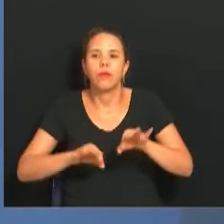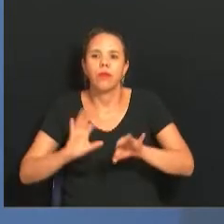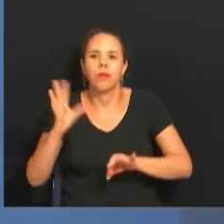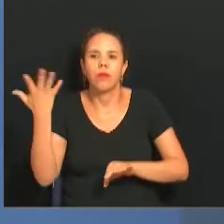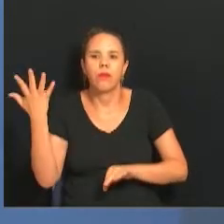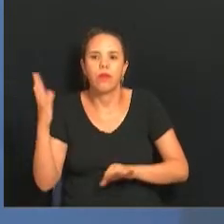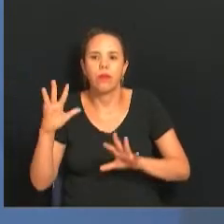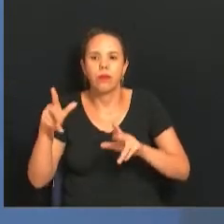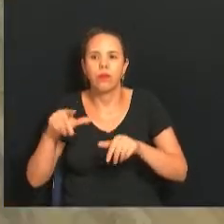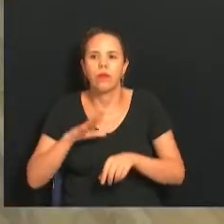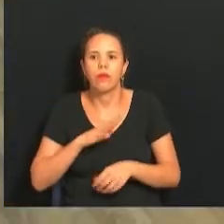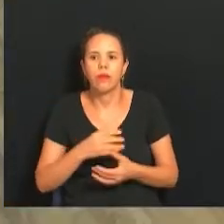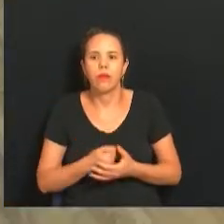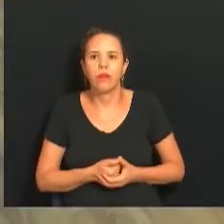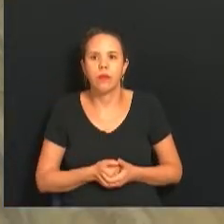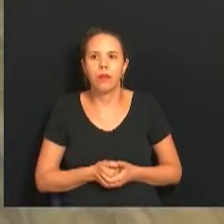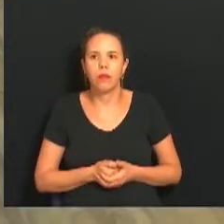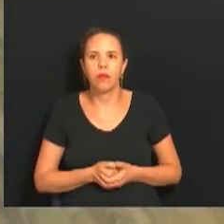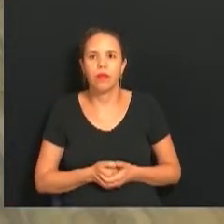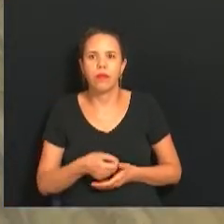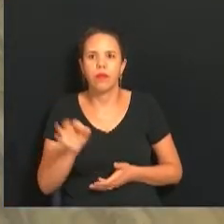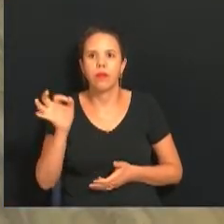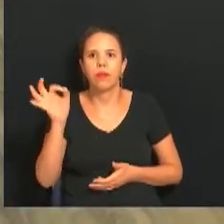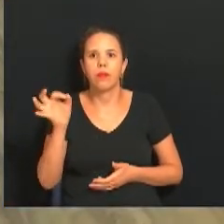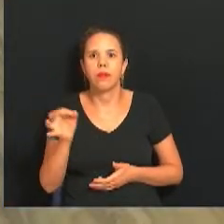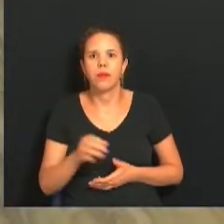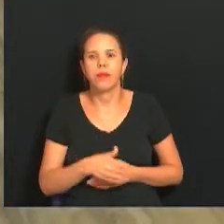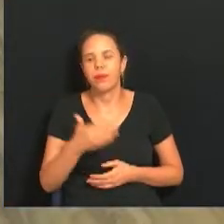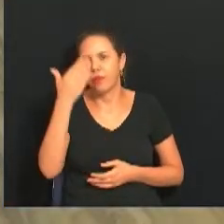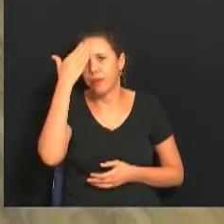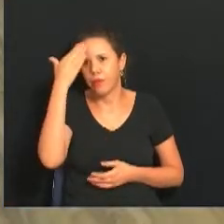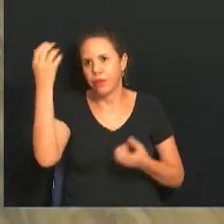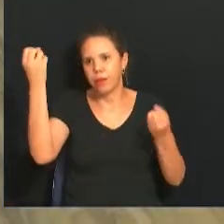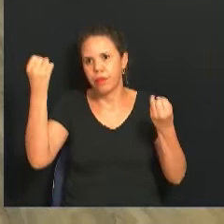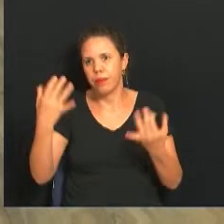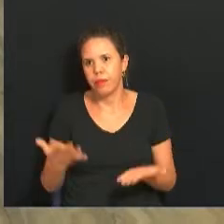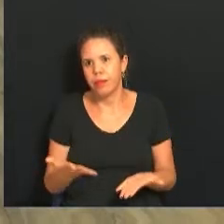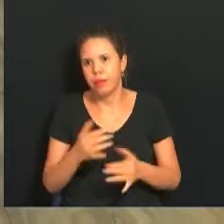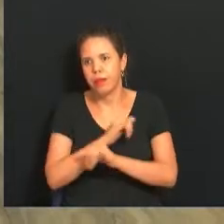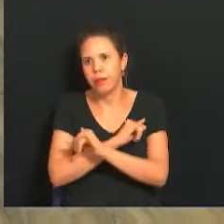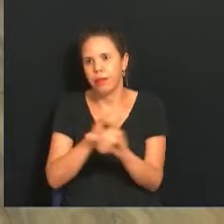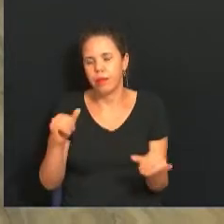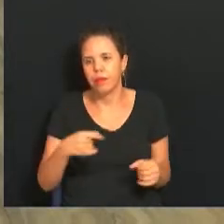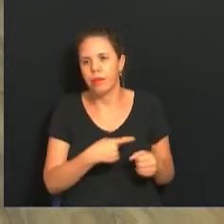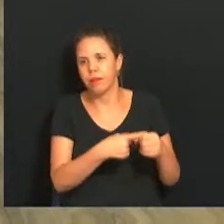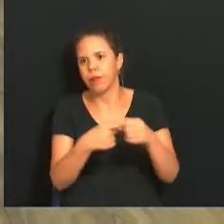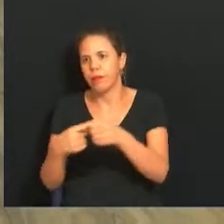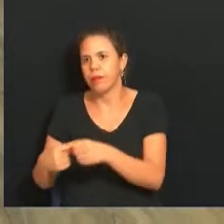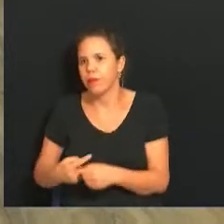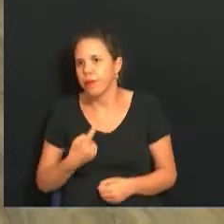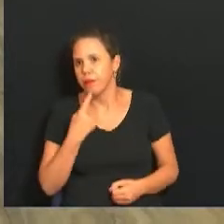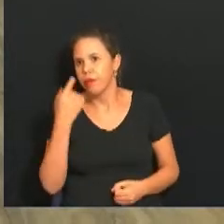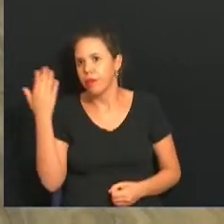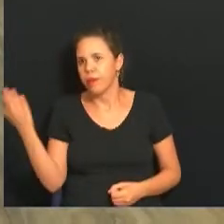toda a cidade. Tá certo, então, Mirna Abreu, muito obrigado pelas notícias da metrópole de